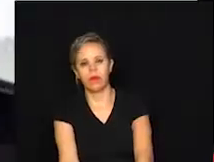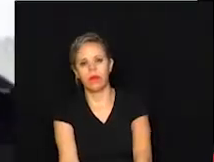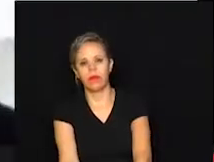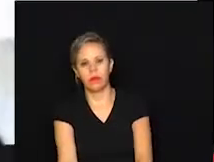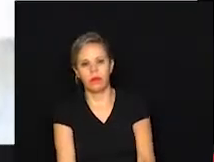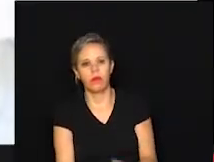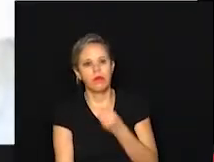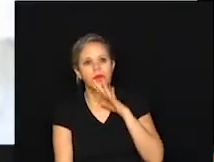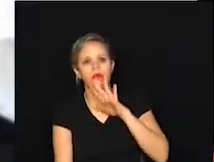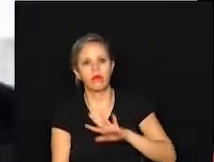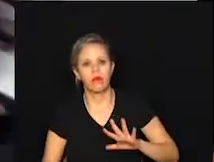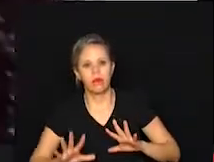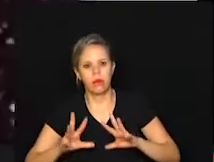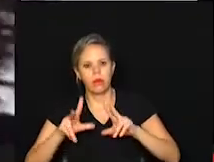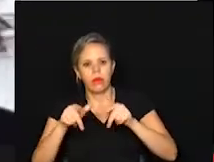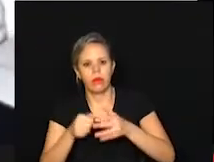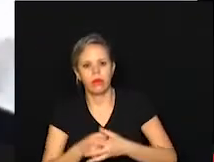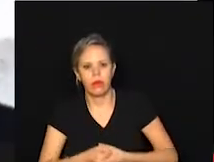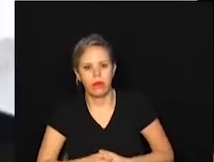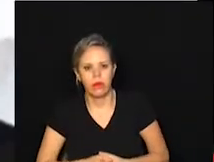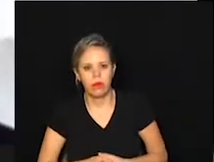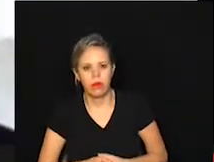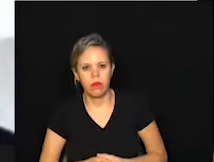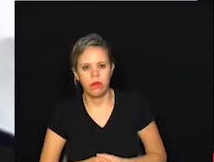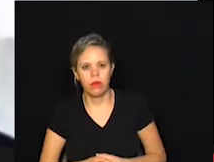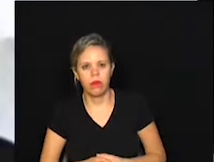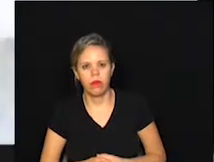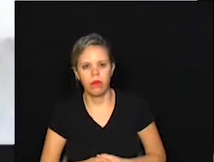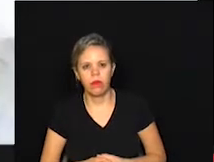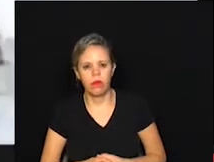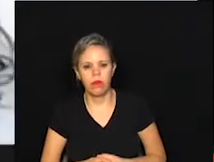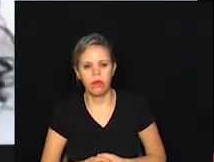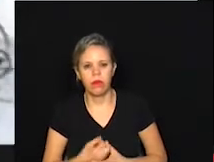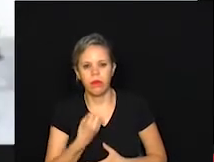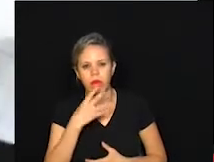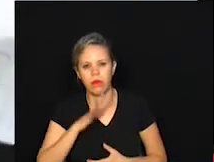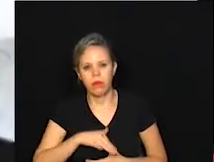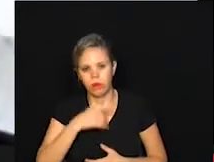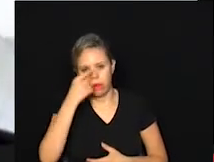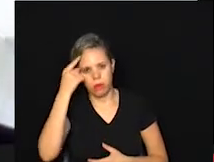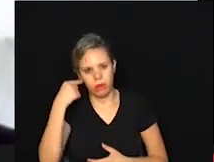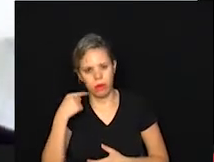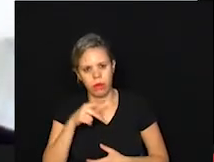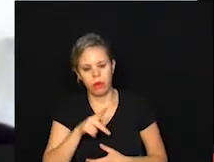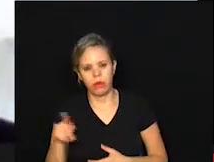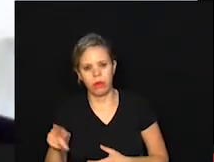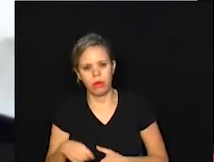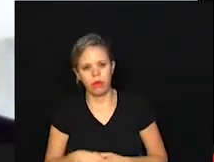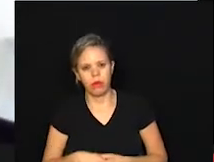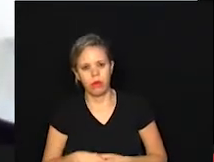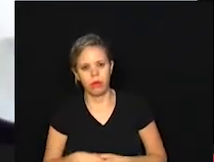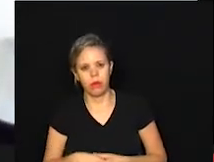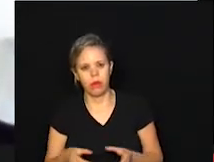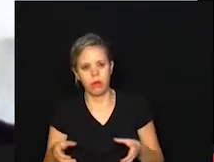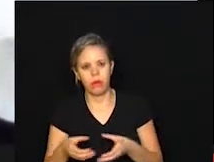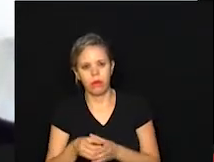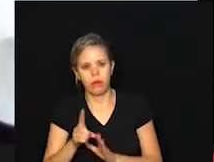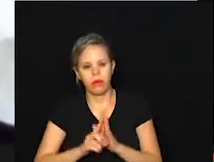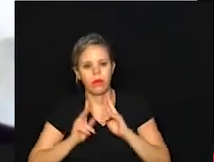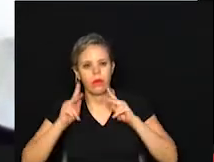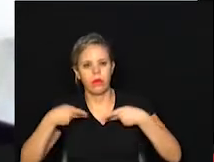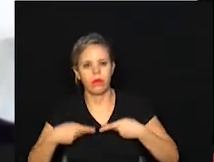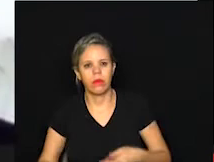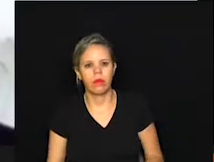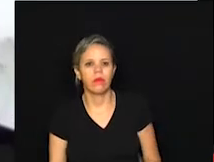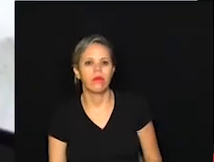Boa tarde a todas e todos e todos. Boa tarde, Paola, presidenta aí da Comissão de Direitos